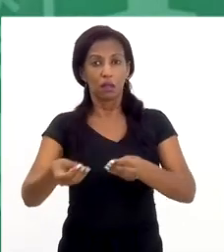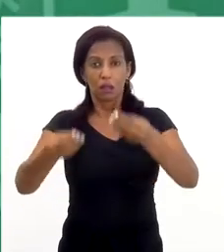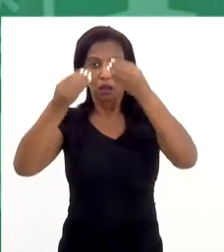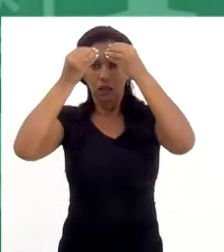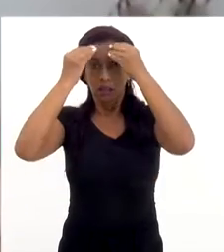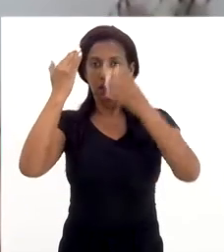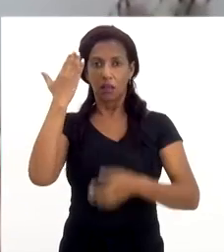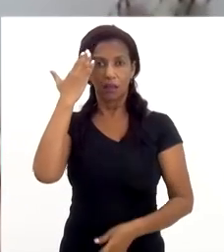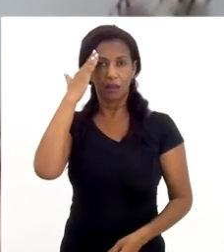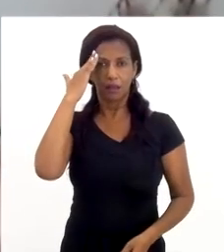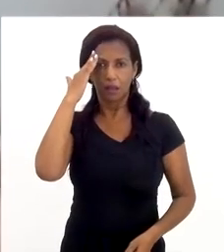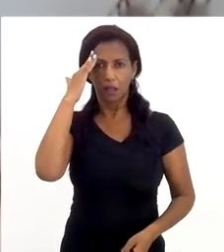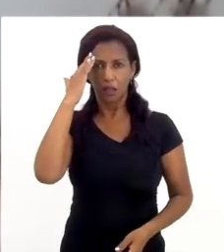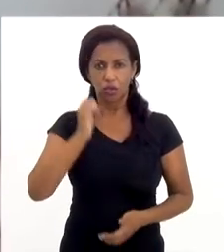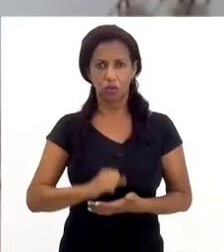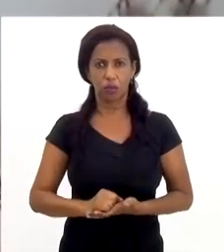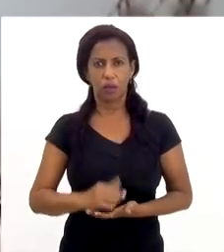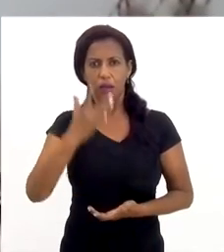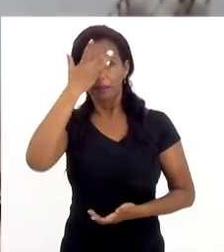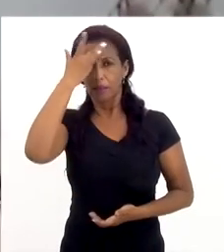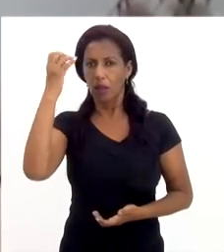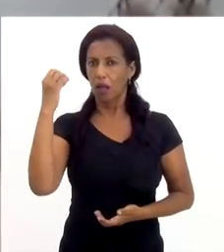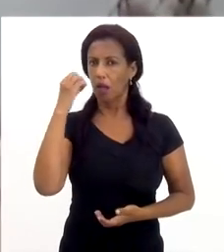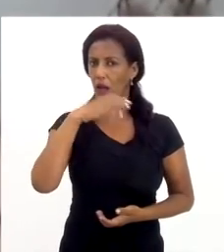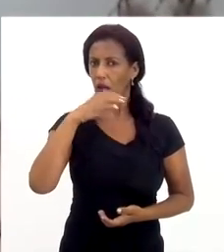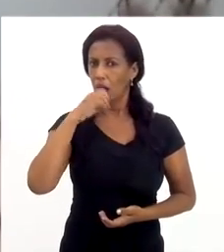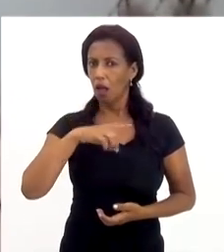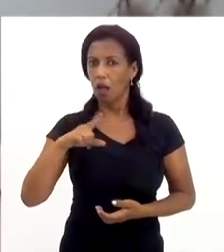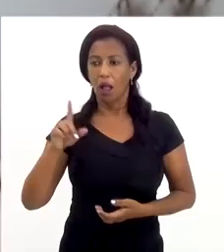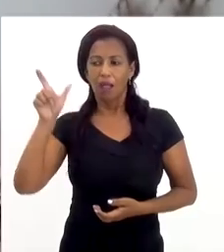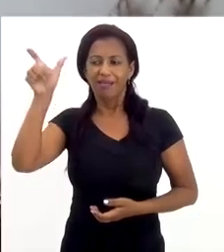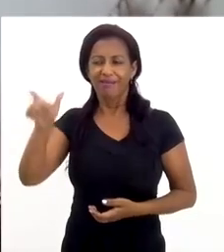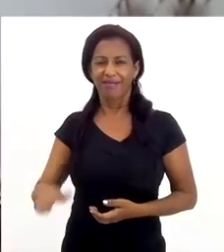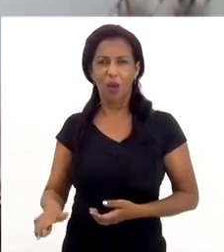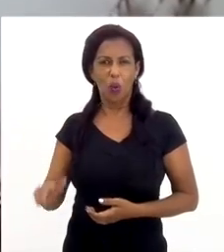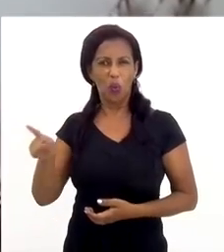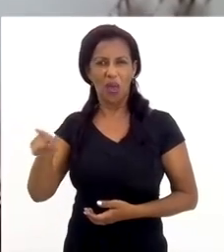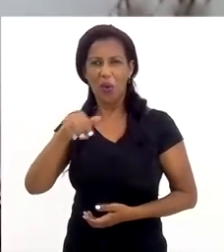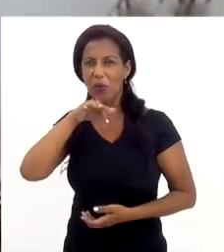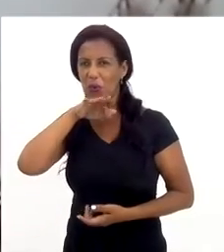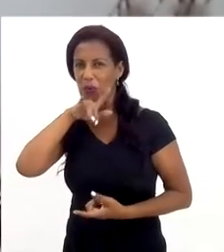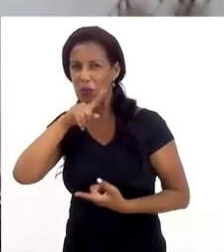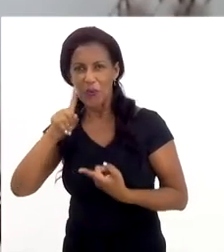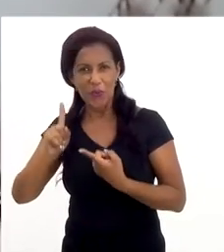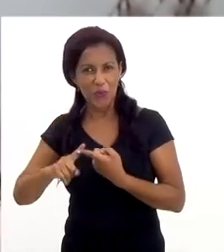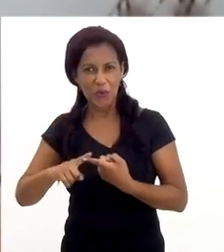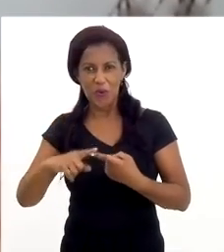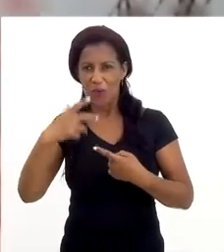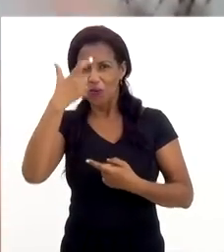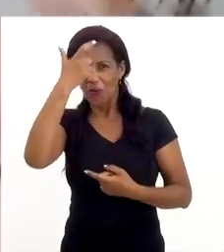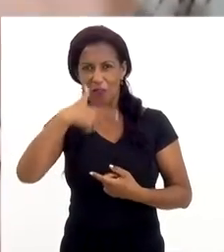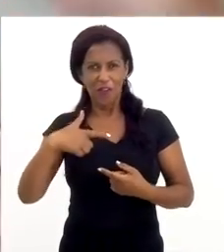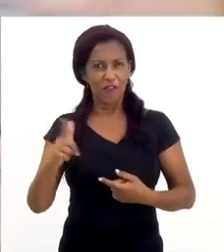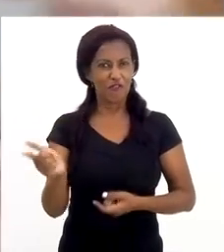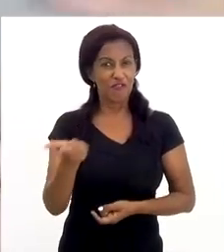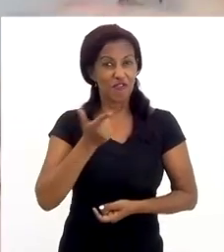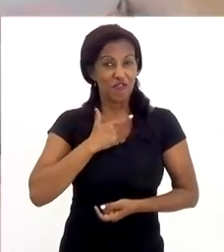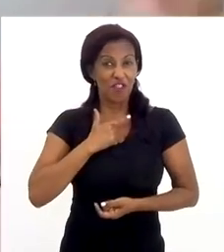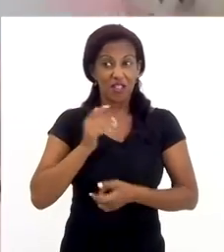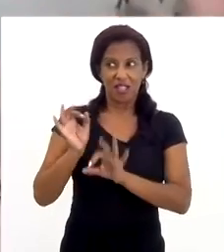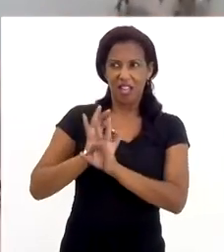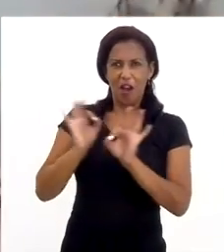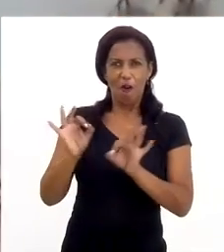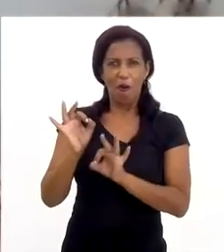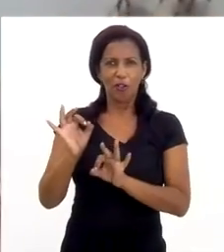para o entendimento básico o abusador não é um monstro o abusador não é aquele de